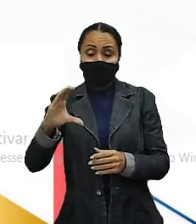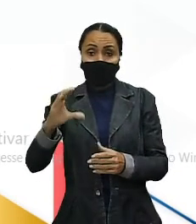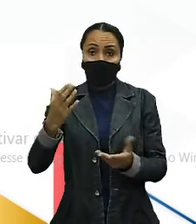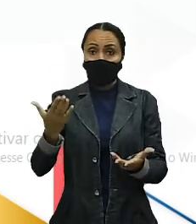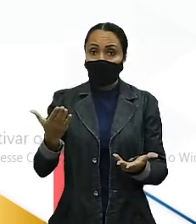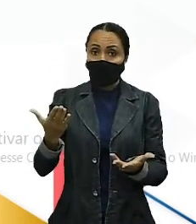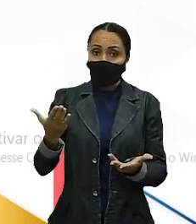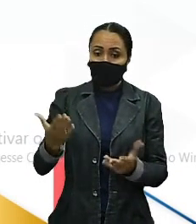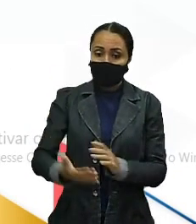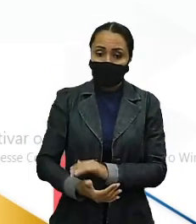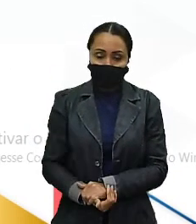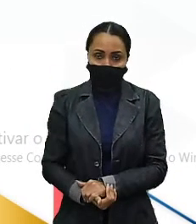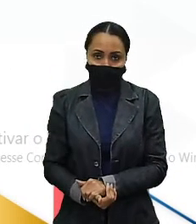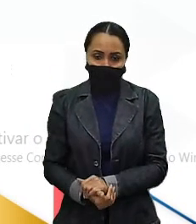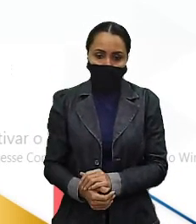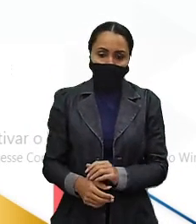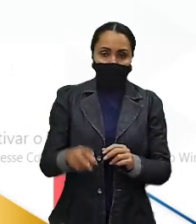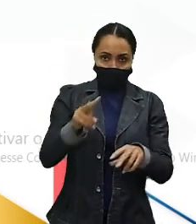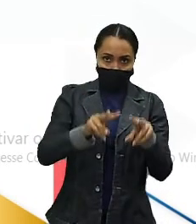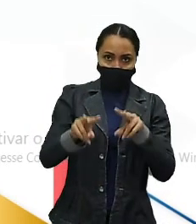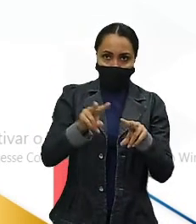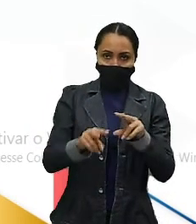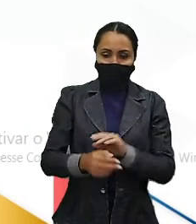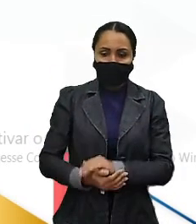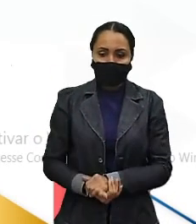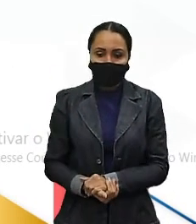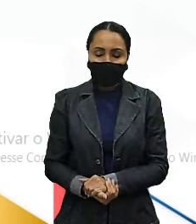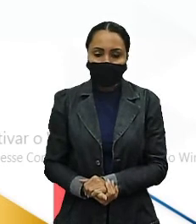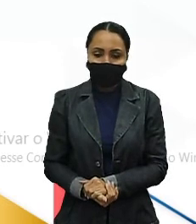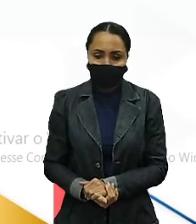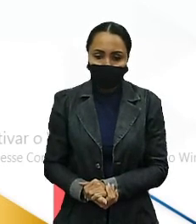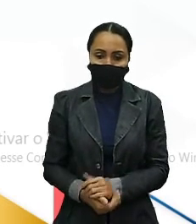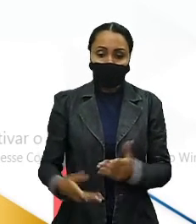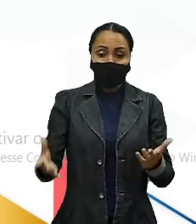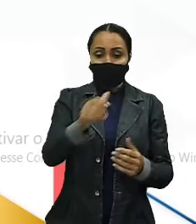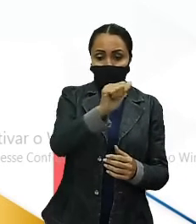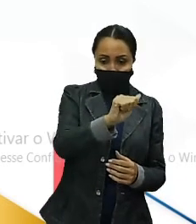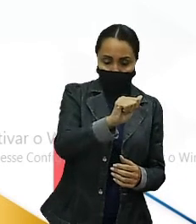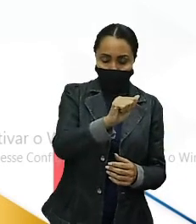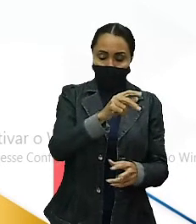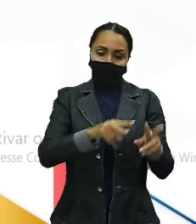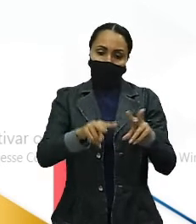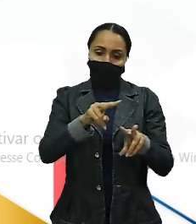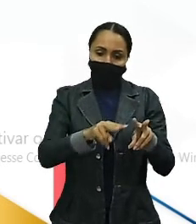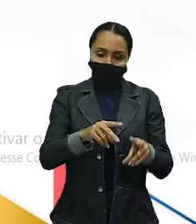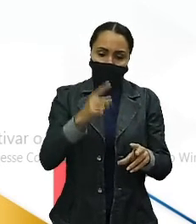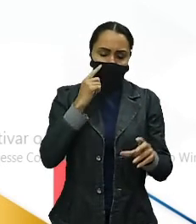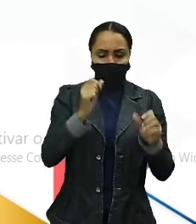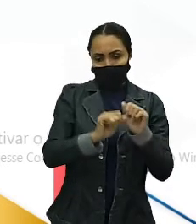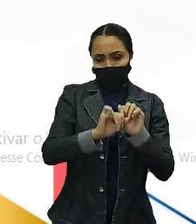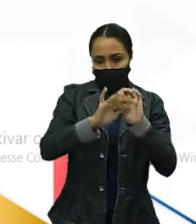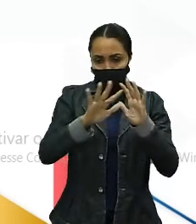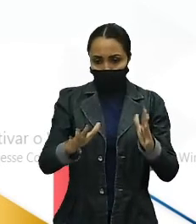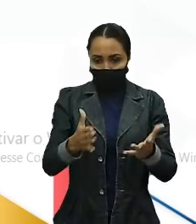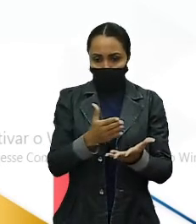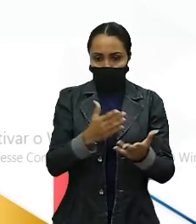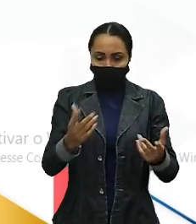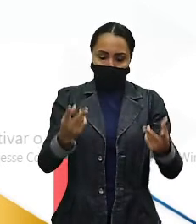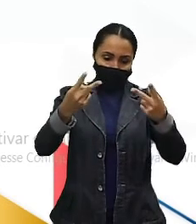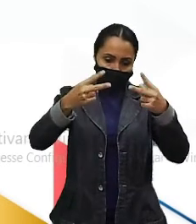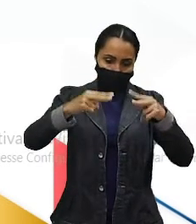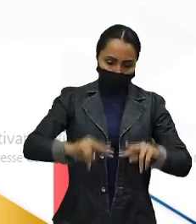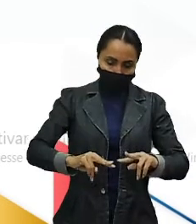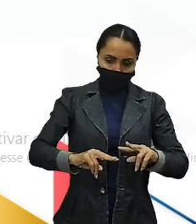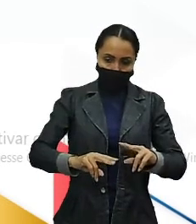vai coincidir? Vamos verificar cada uma delas? Passando o eixo de simetria aí, eu vou verificar claramente que vai ser o oposto,